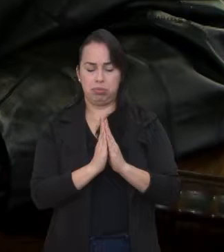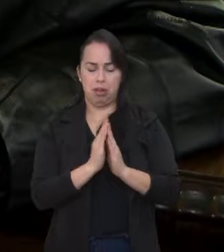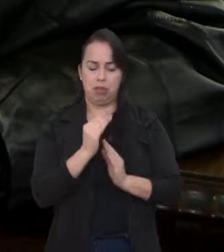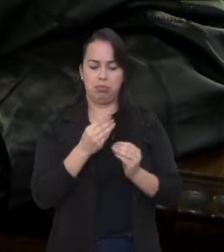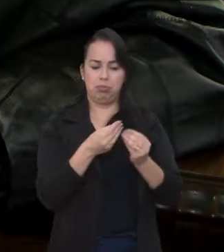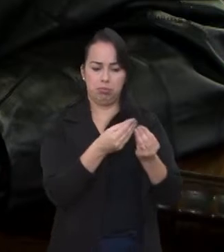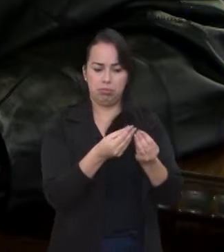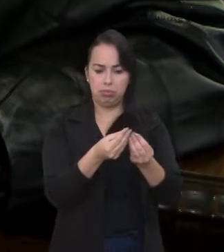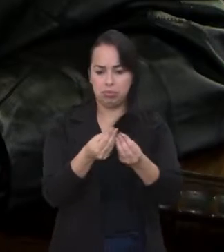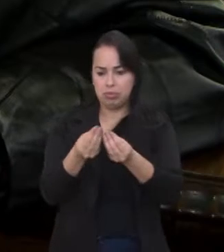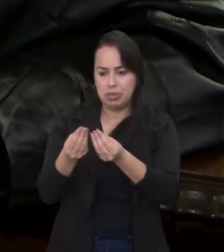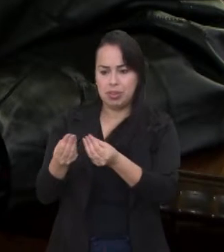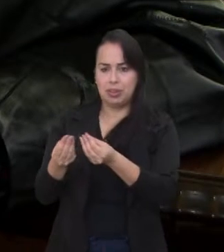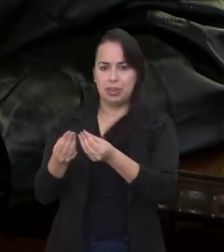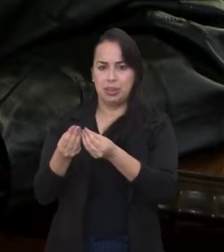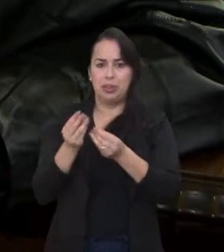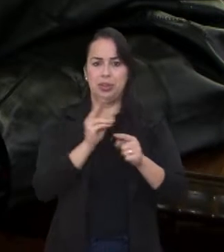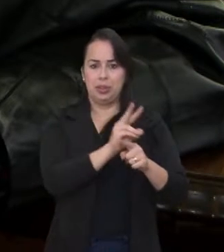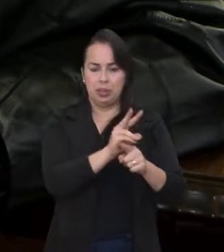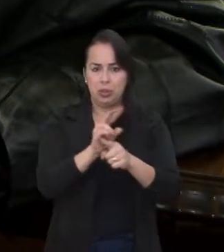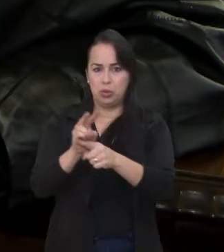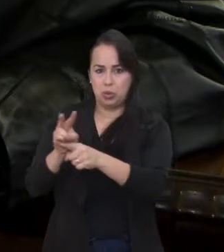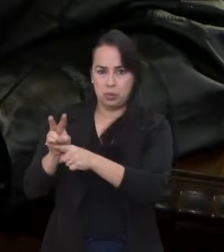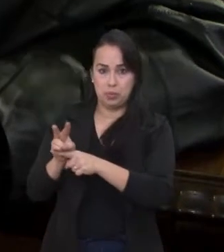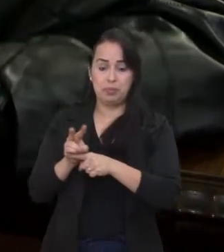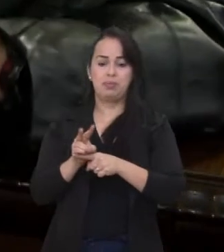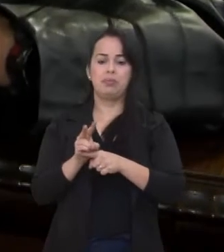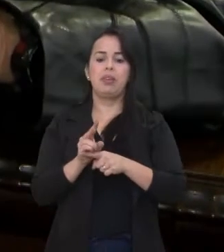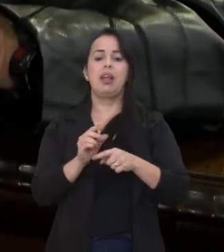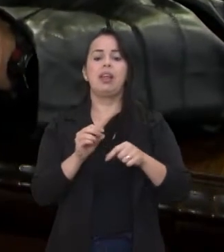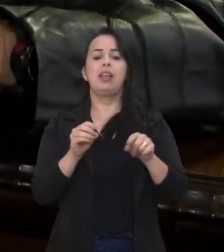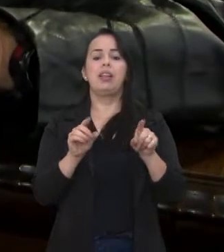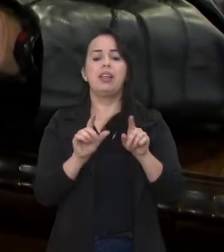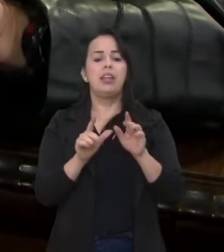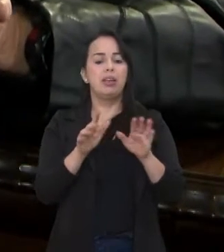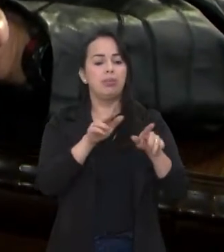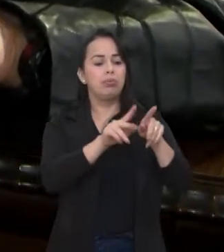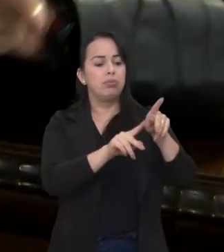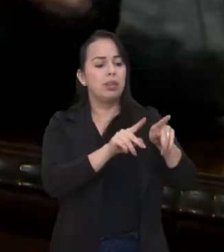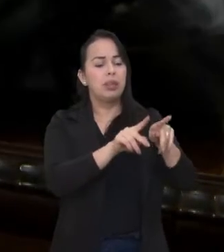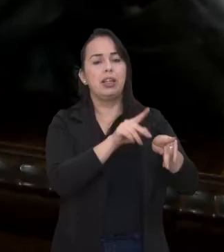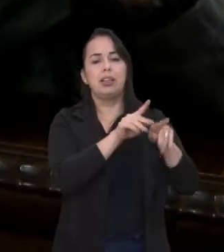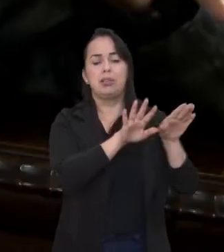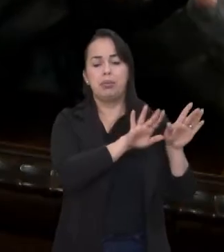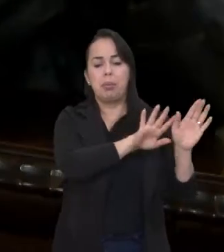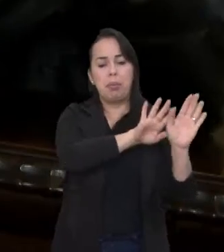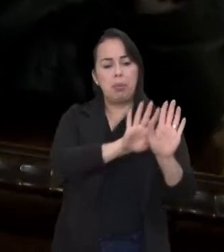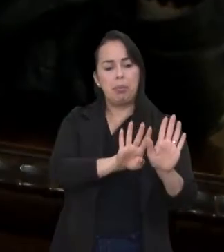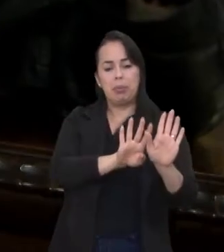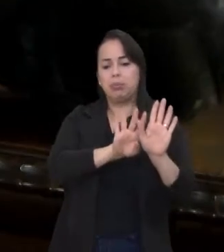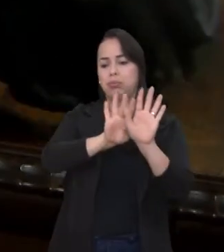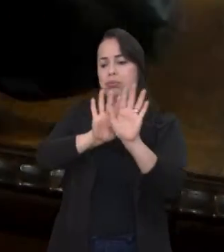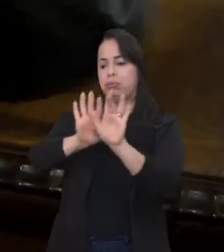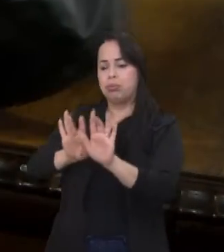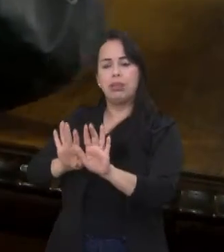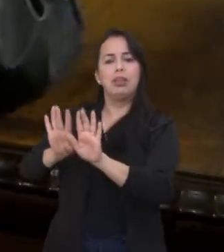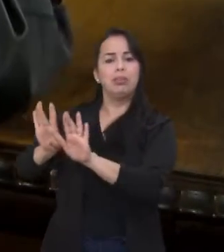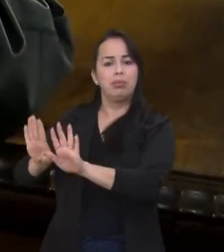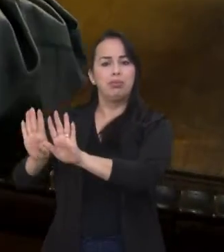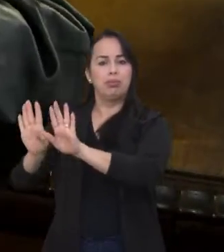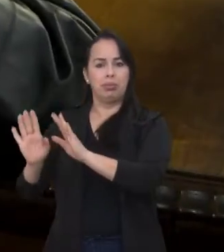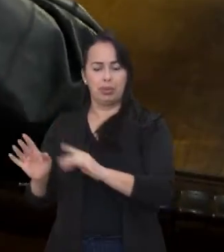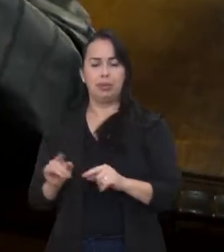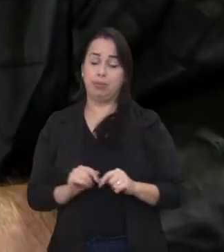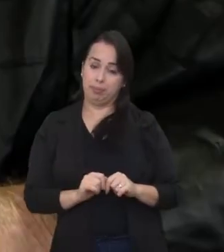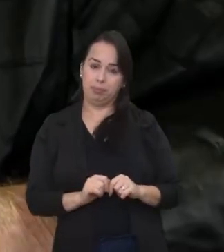para ficar na casa de cada um no dia que ia ter. E a população ia de uma casa para outra, e assim ia